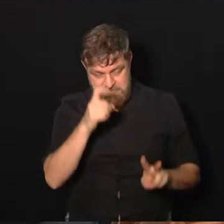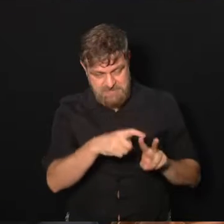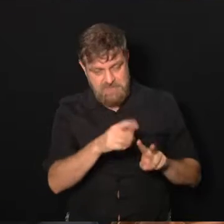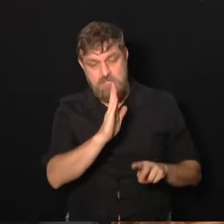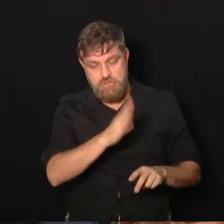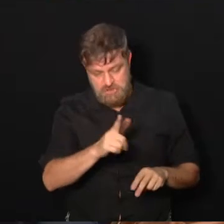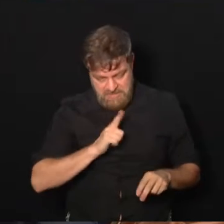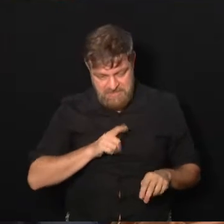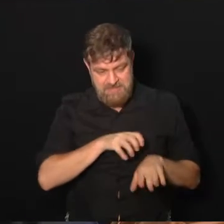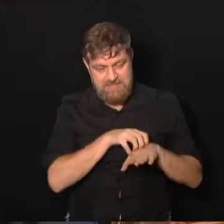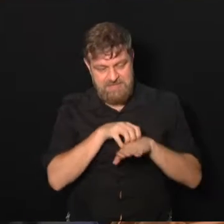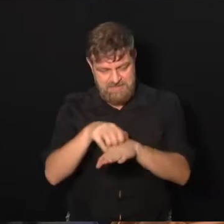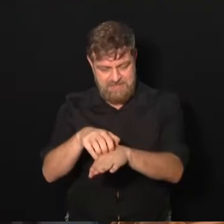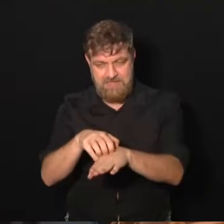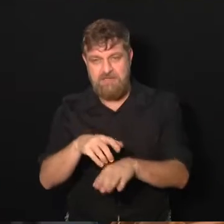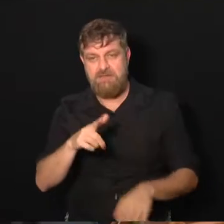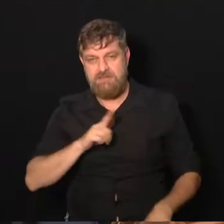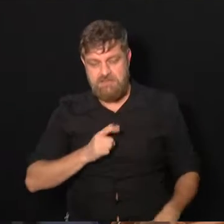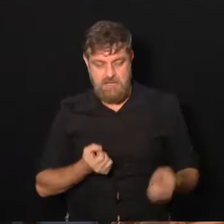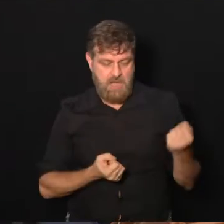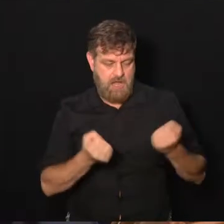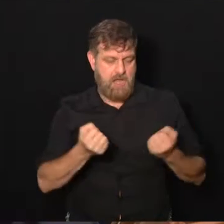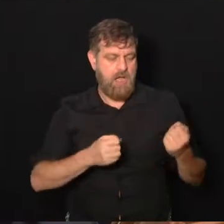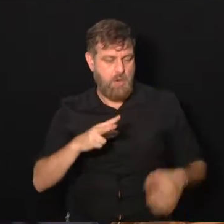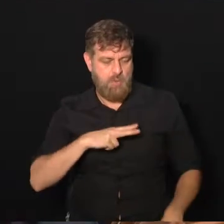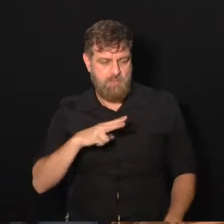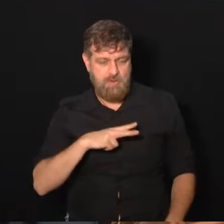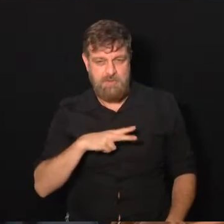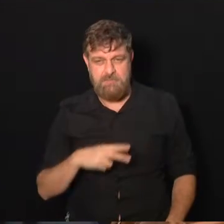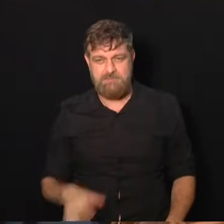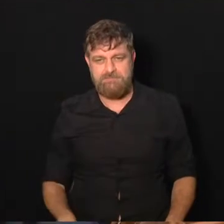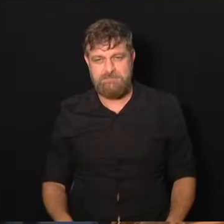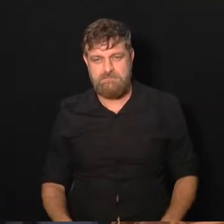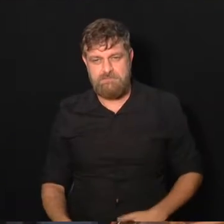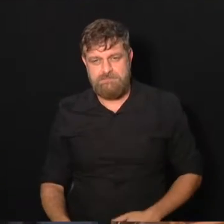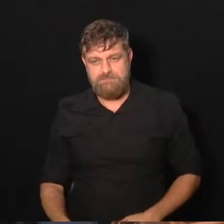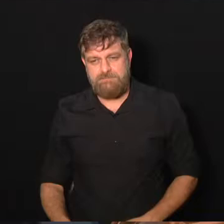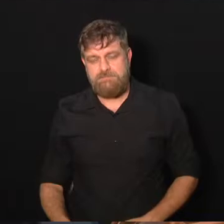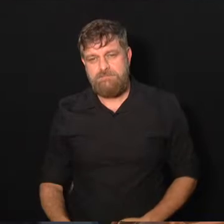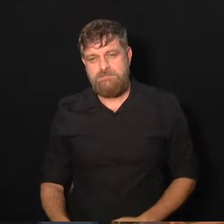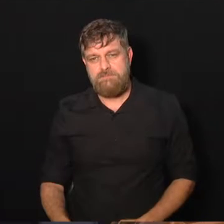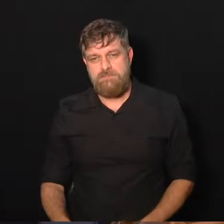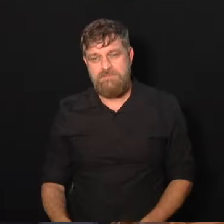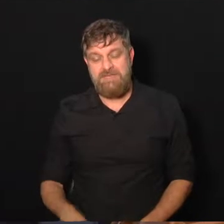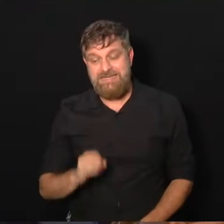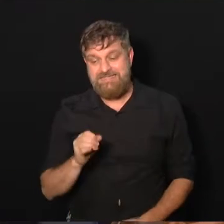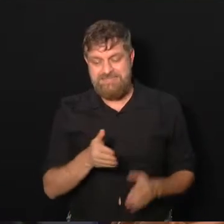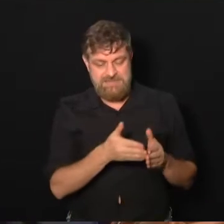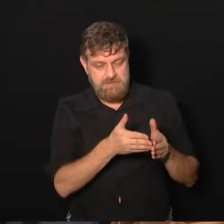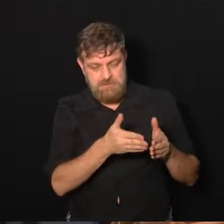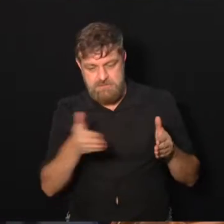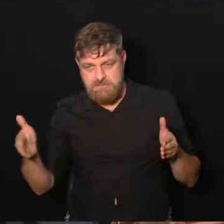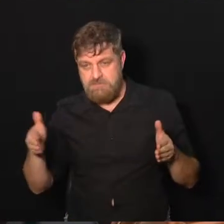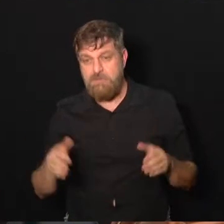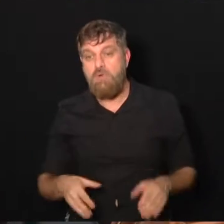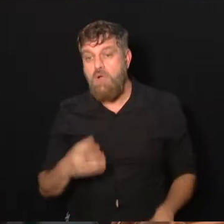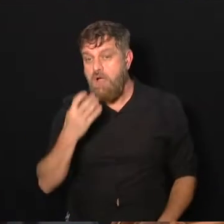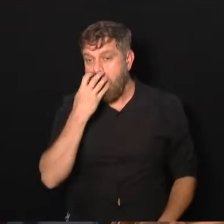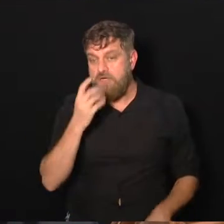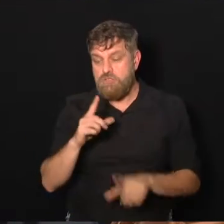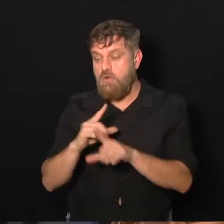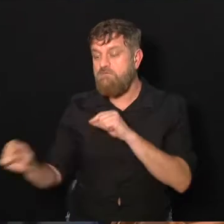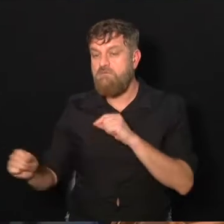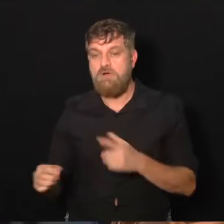né, alguns hospitais aí têm o próprio transporte. E, no caso, durante um transporte, o cachorro foge, o